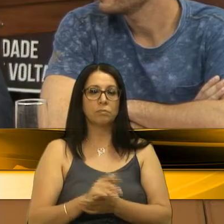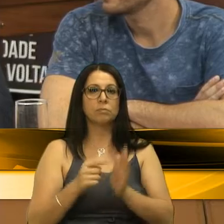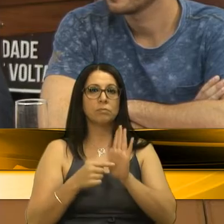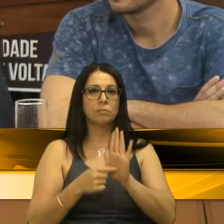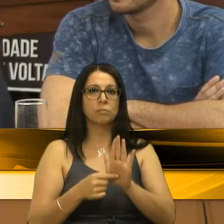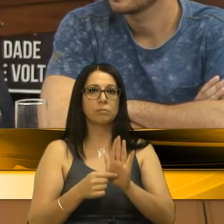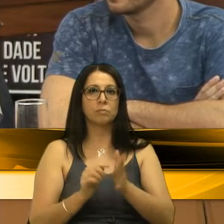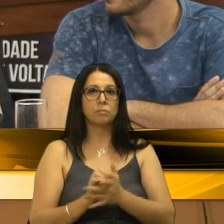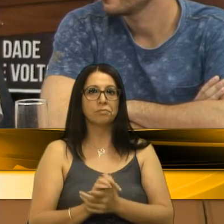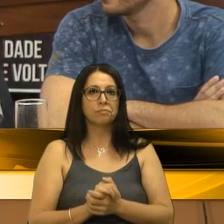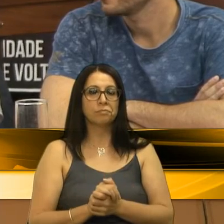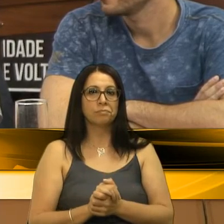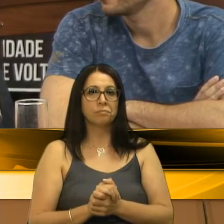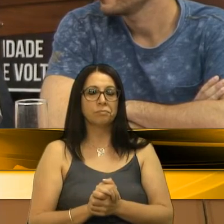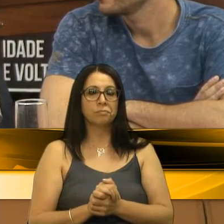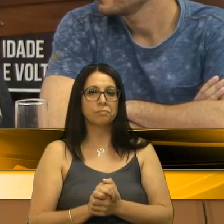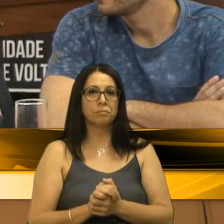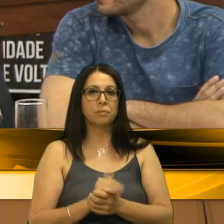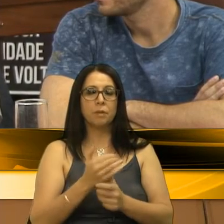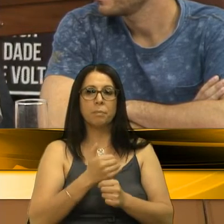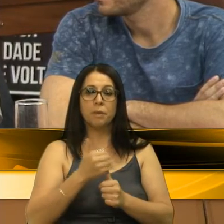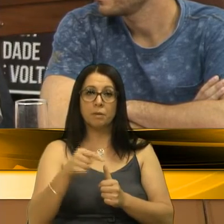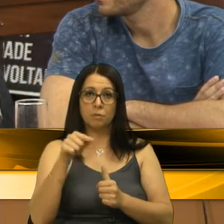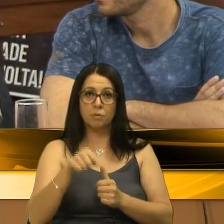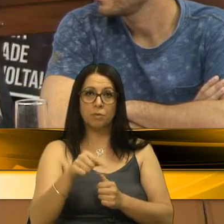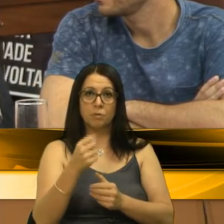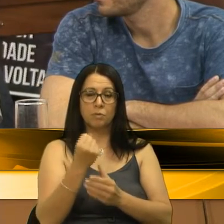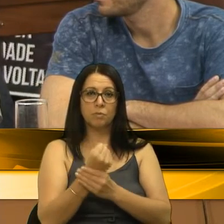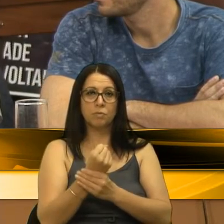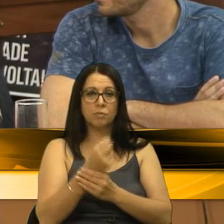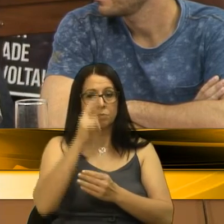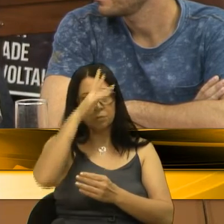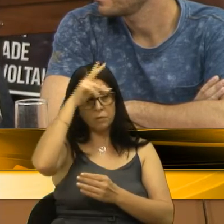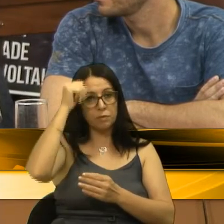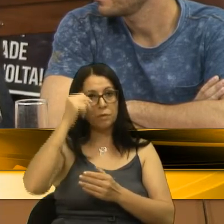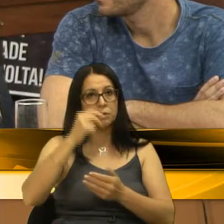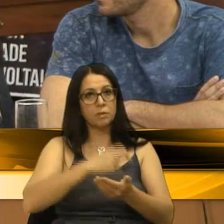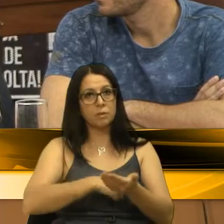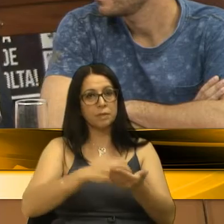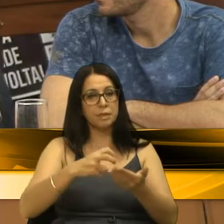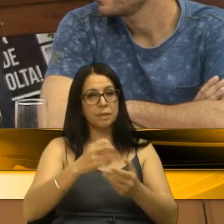recurso em mandado de segurança 26404,